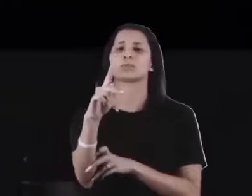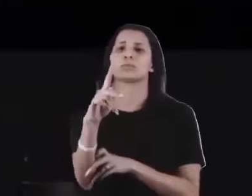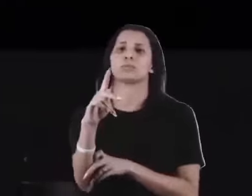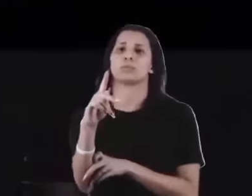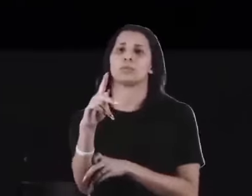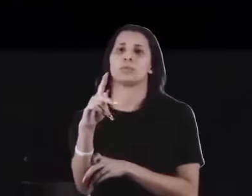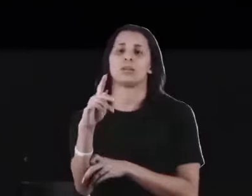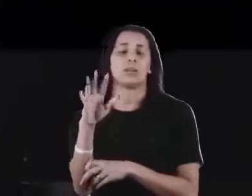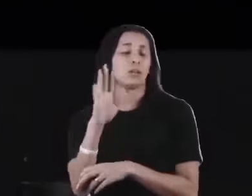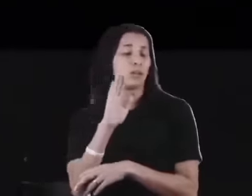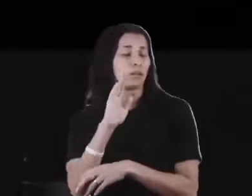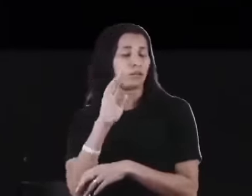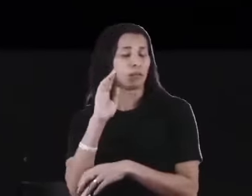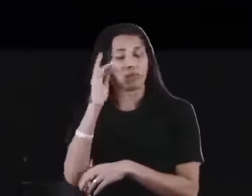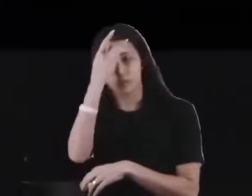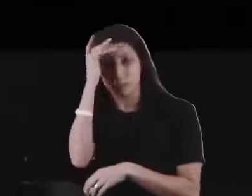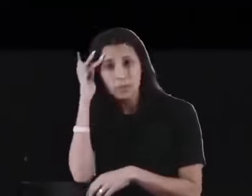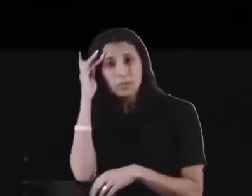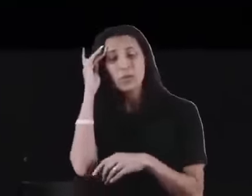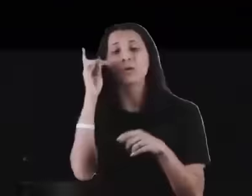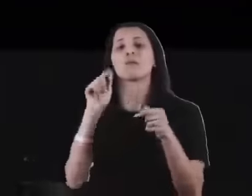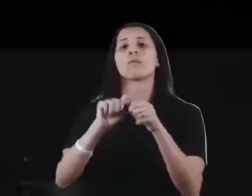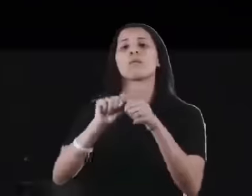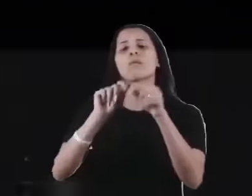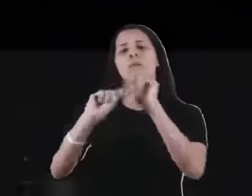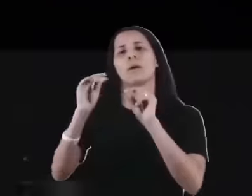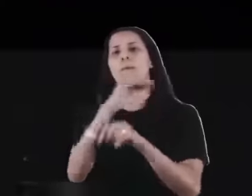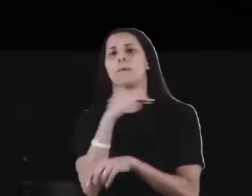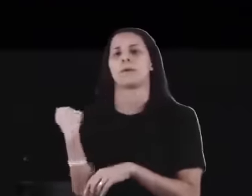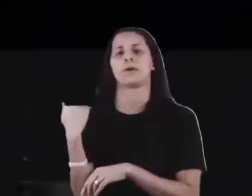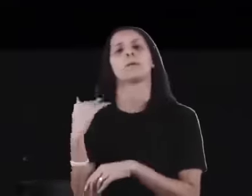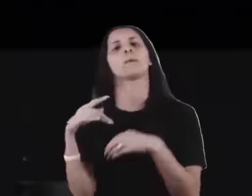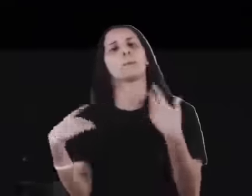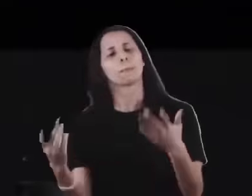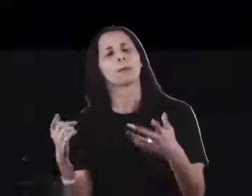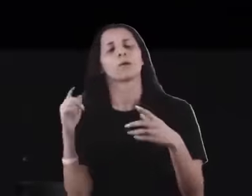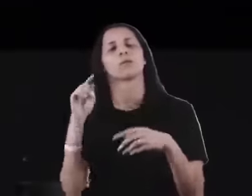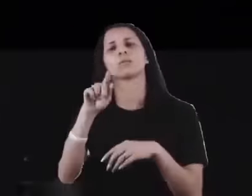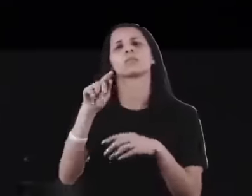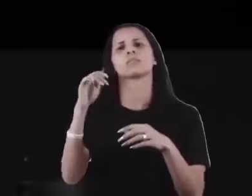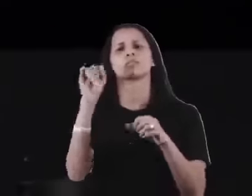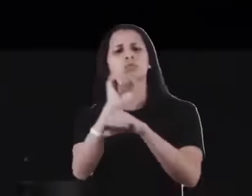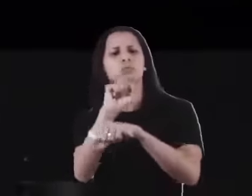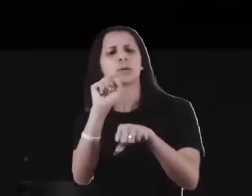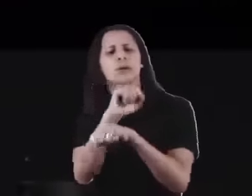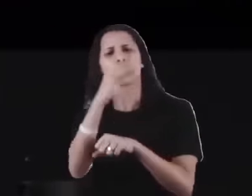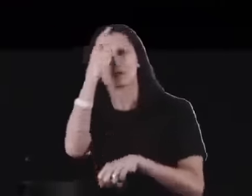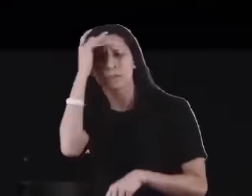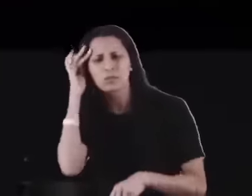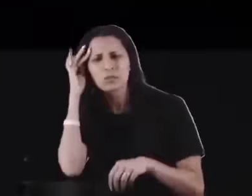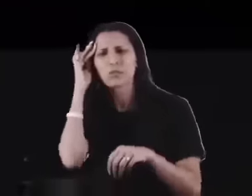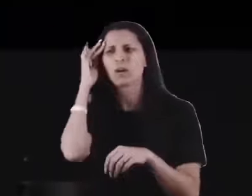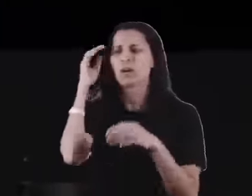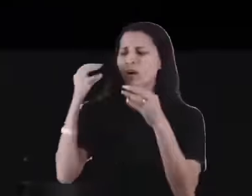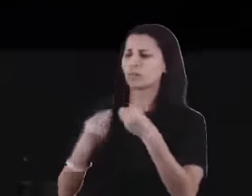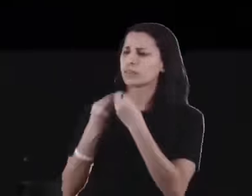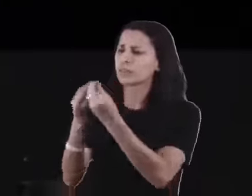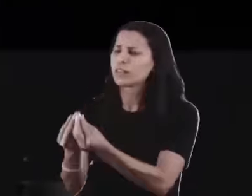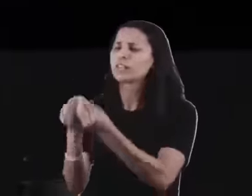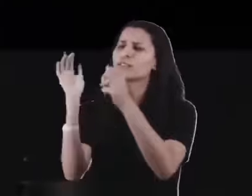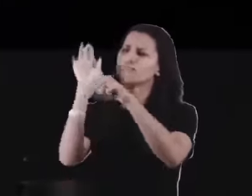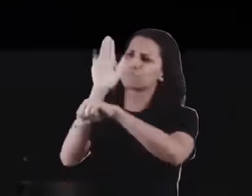é literalmente uma pedra quem nunca esperou que aquela pessoa que te oferecesse abrigo proteção